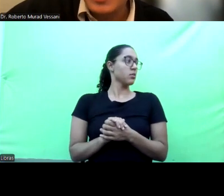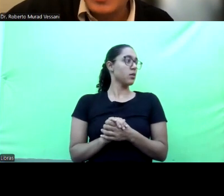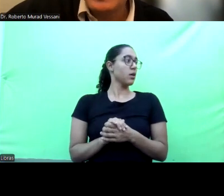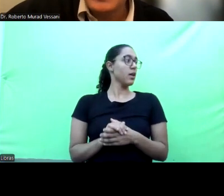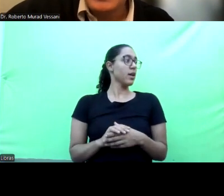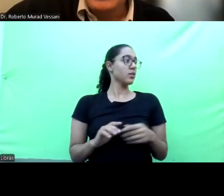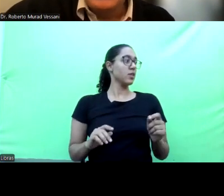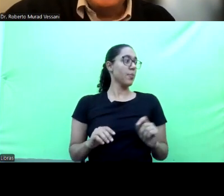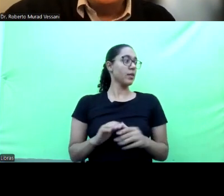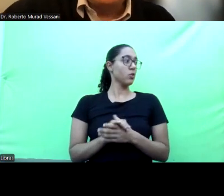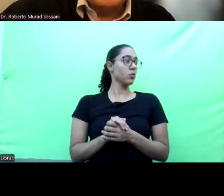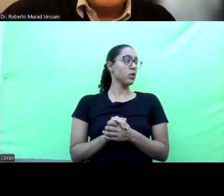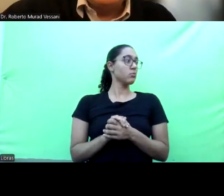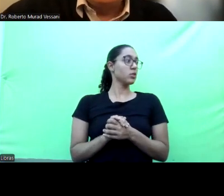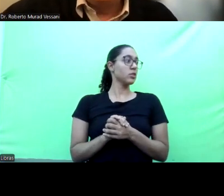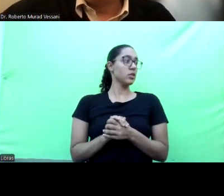problemas.